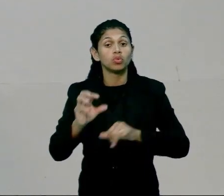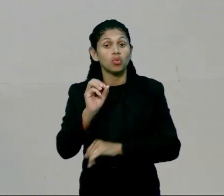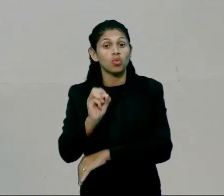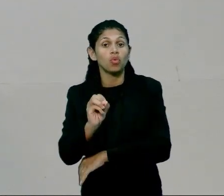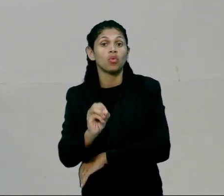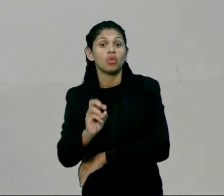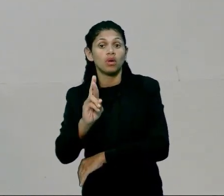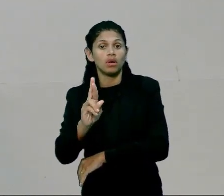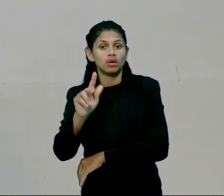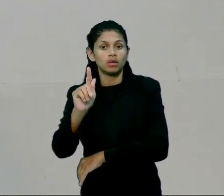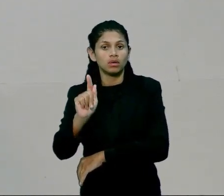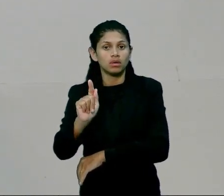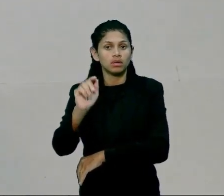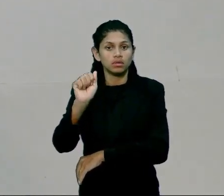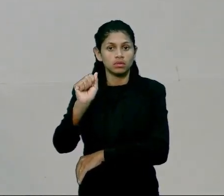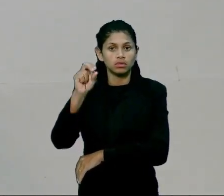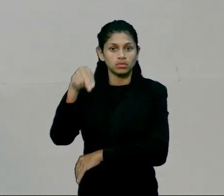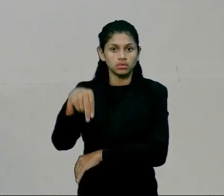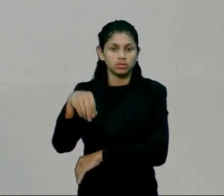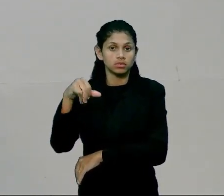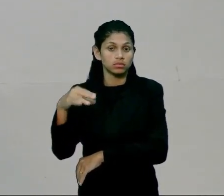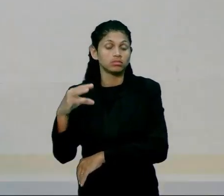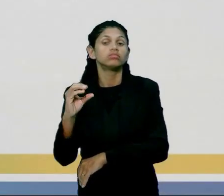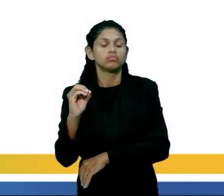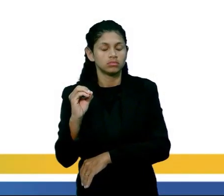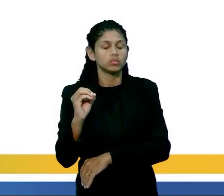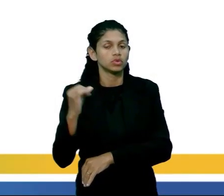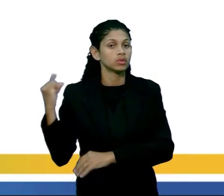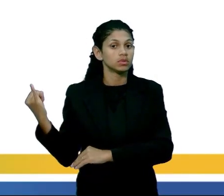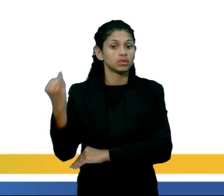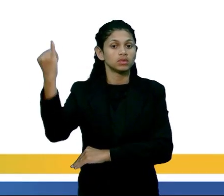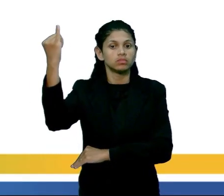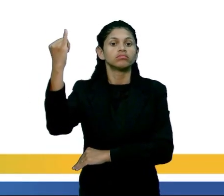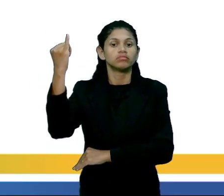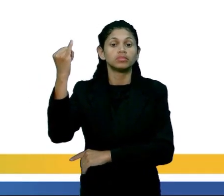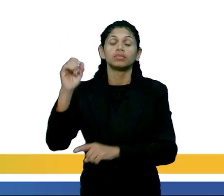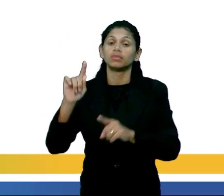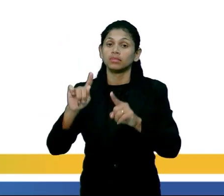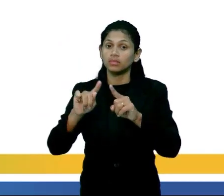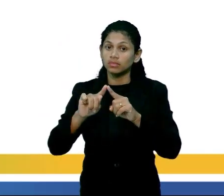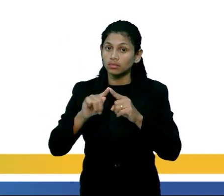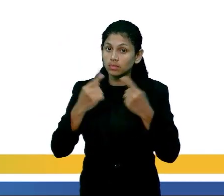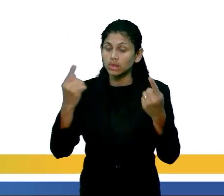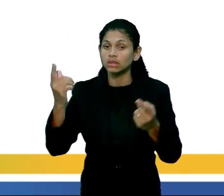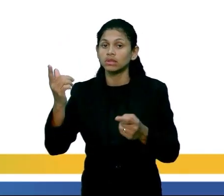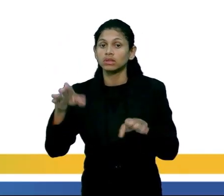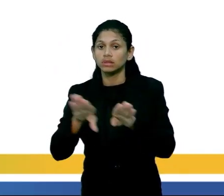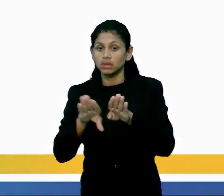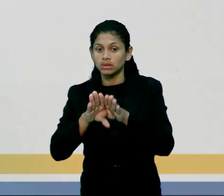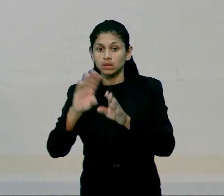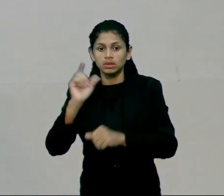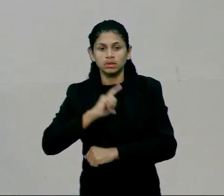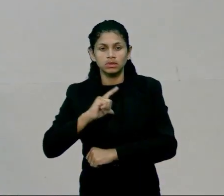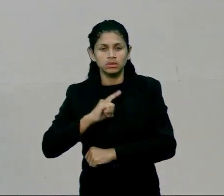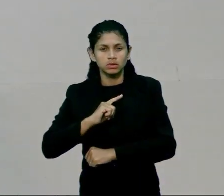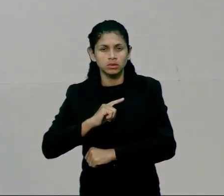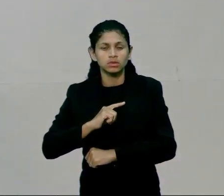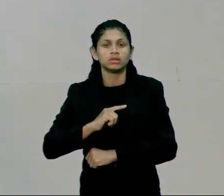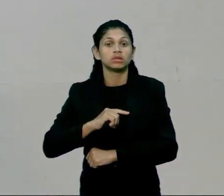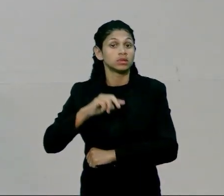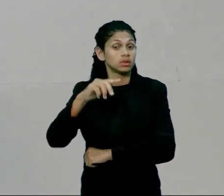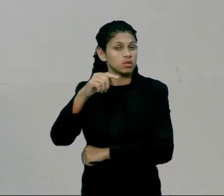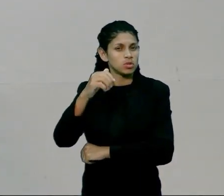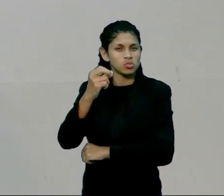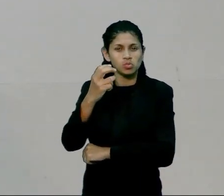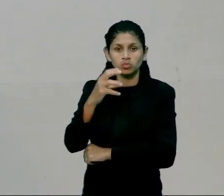compreensão da composição corporal. Mas também ele é composto de água, muita água. Então, quer uma dica, meu amor?